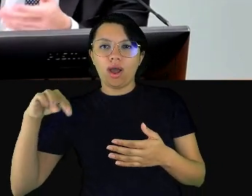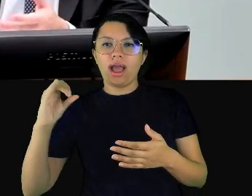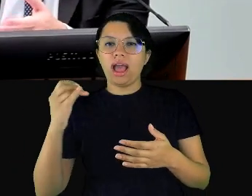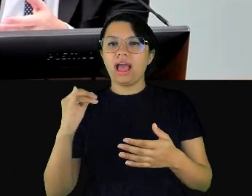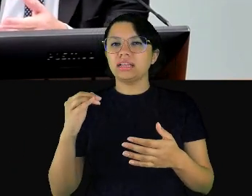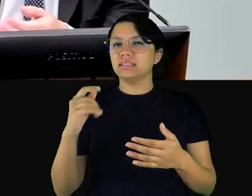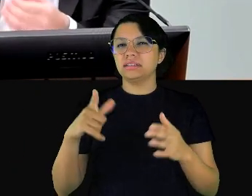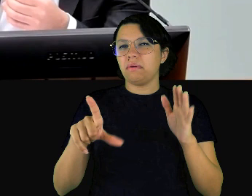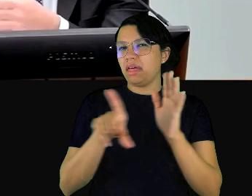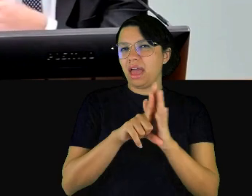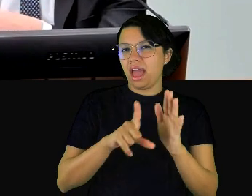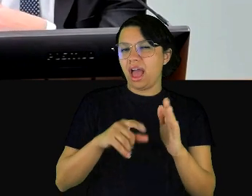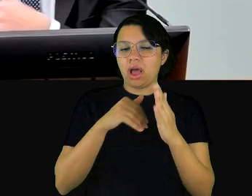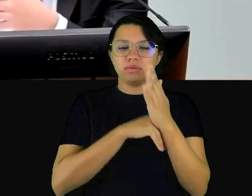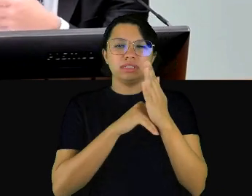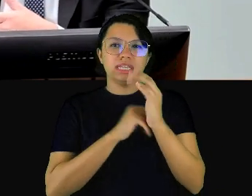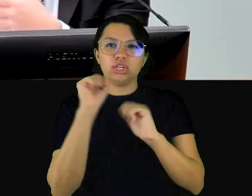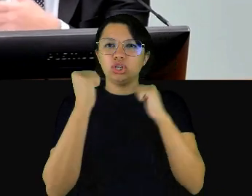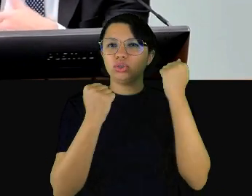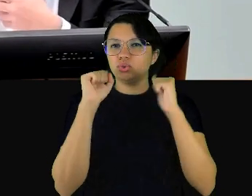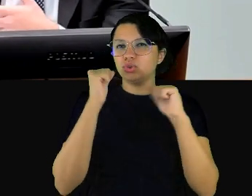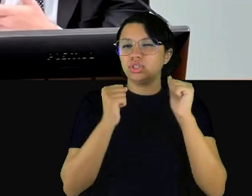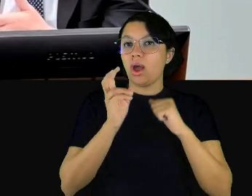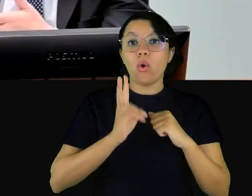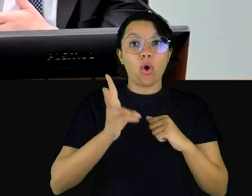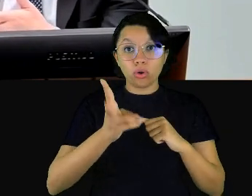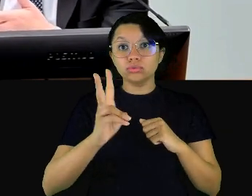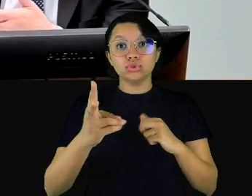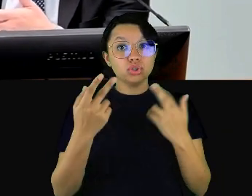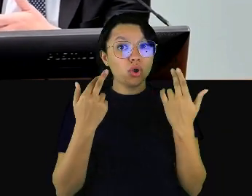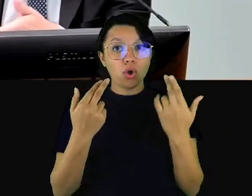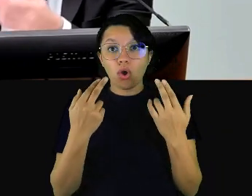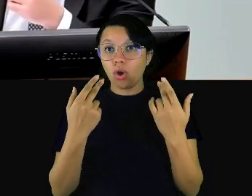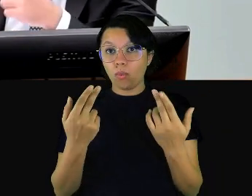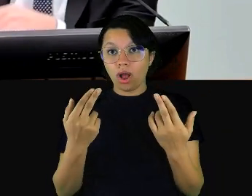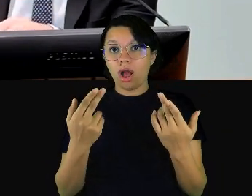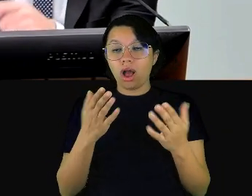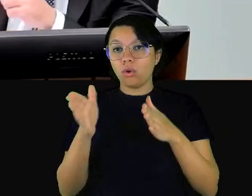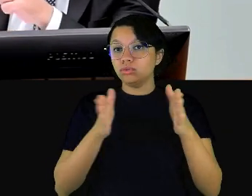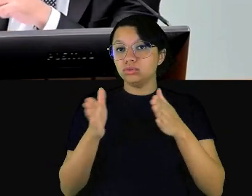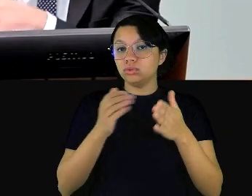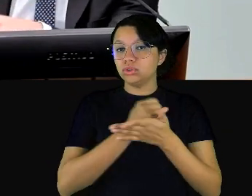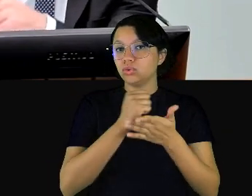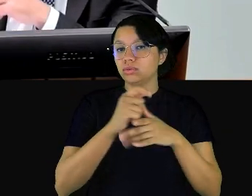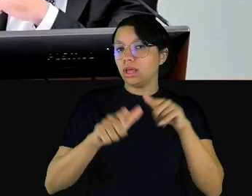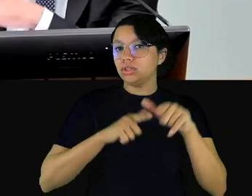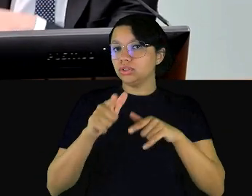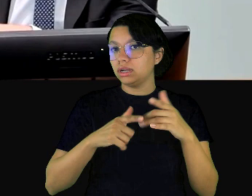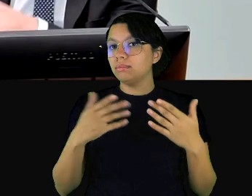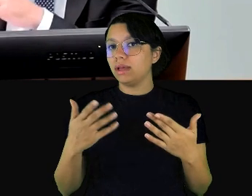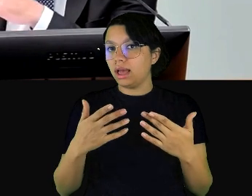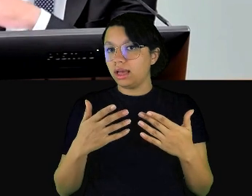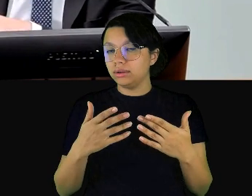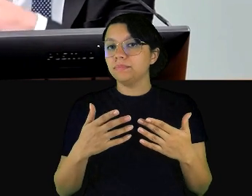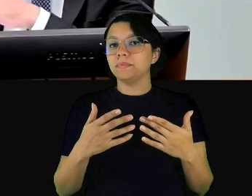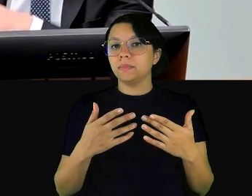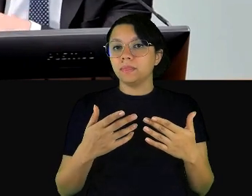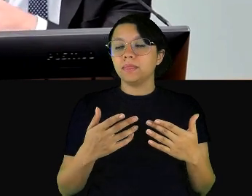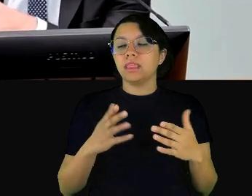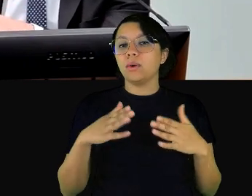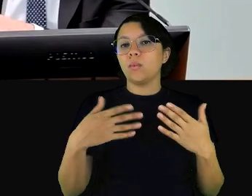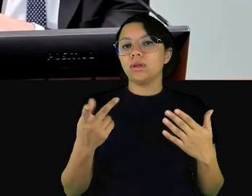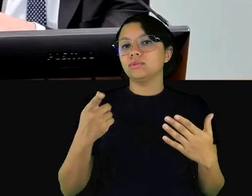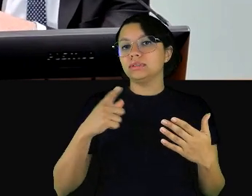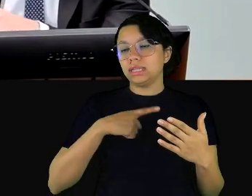segredo industrial, essas obrigações continuam vigentes plenamente durante o contrato de trabalho em que pese existir afastamento por